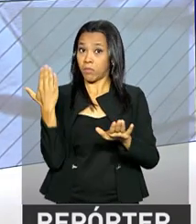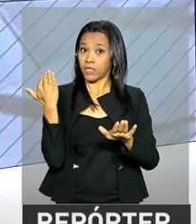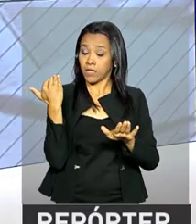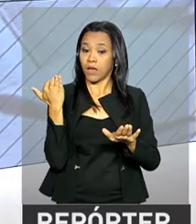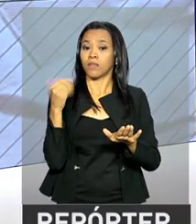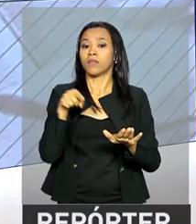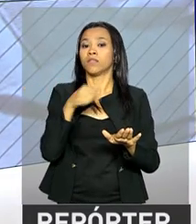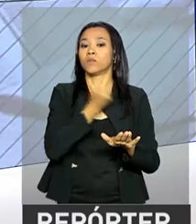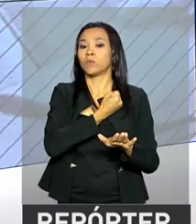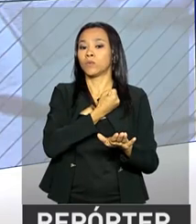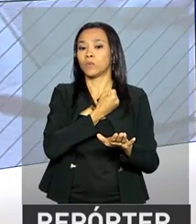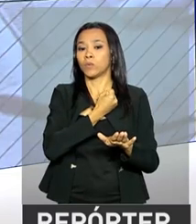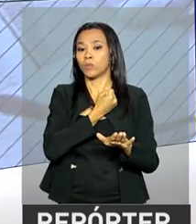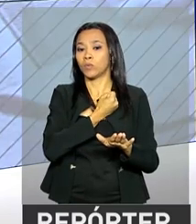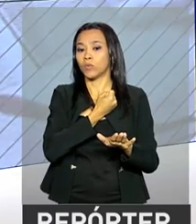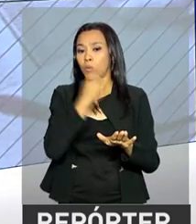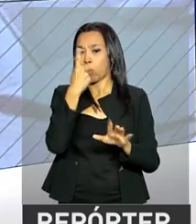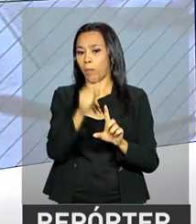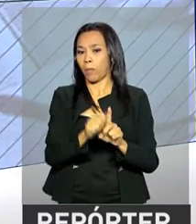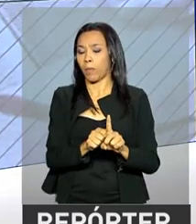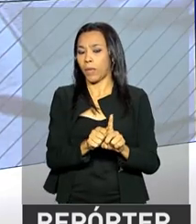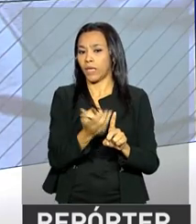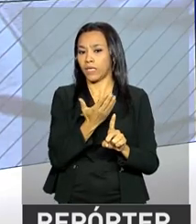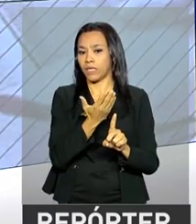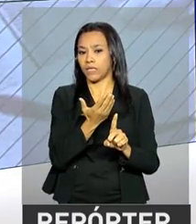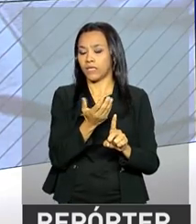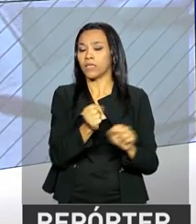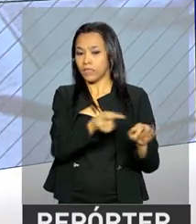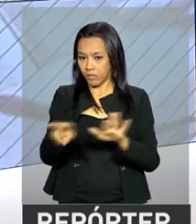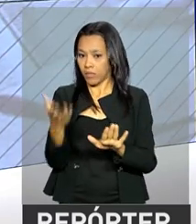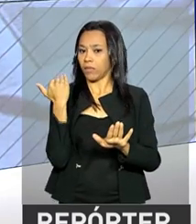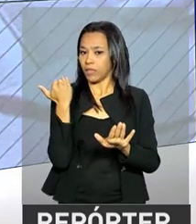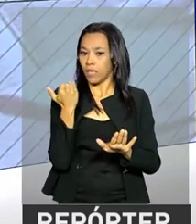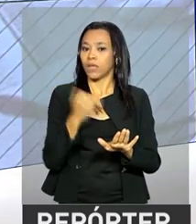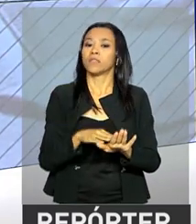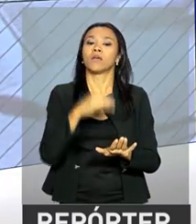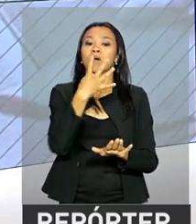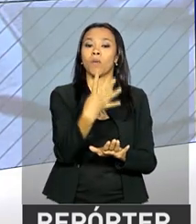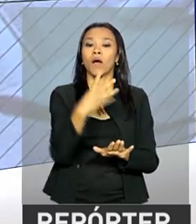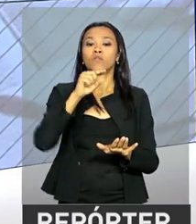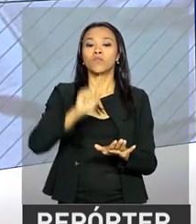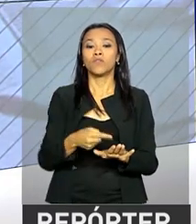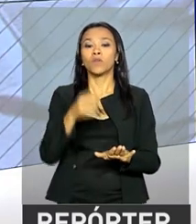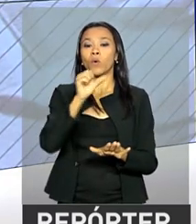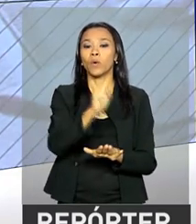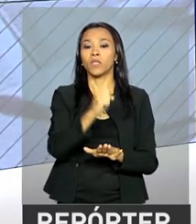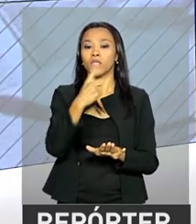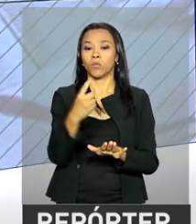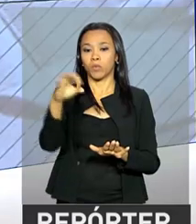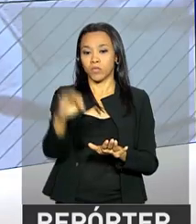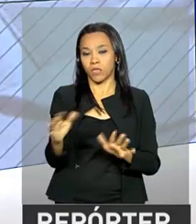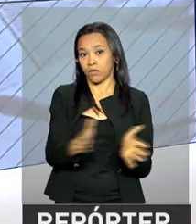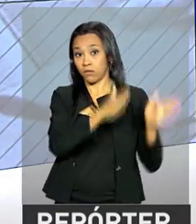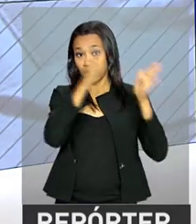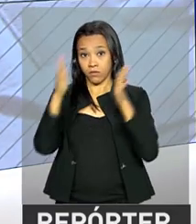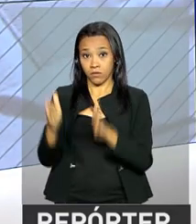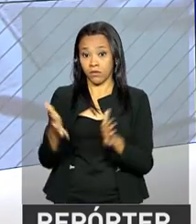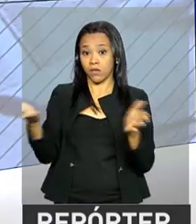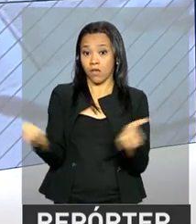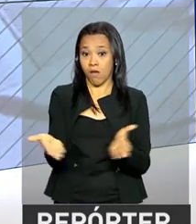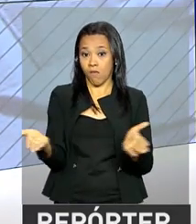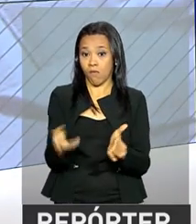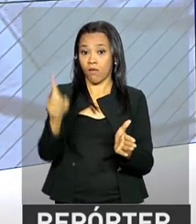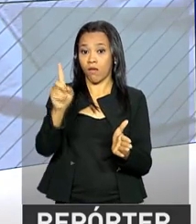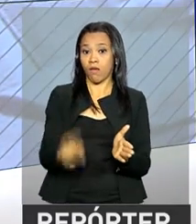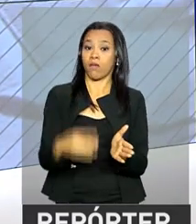esse número de do H um mês atrás na semana passada ficou em 4,81 e agora a previsão